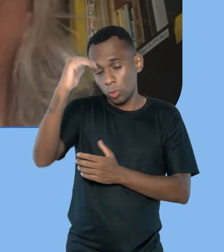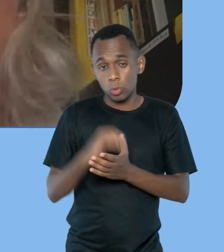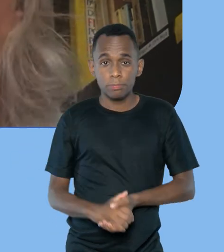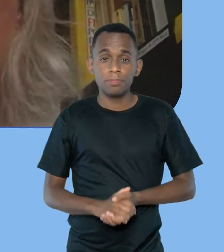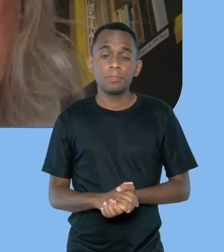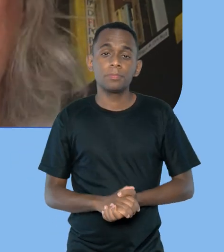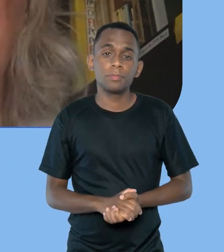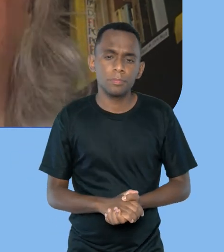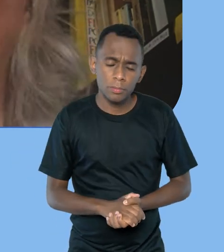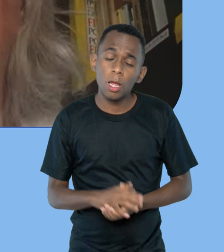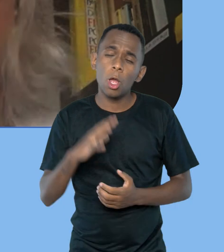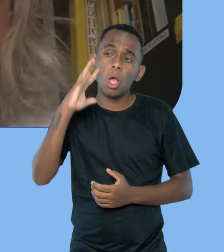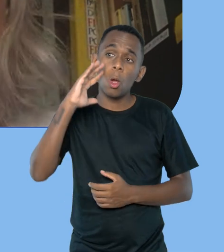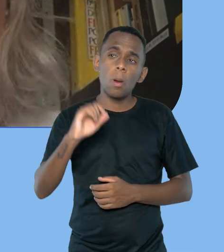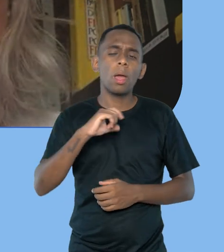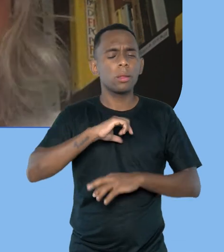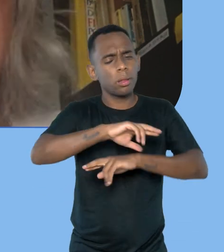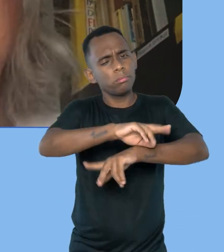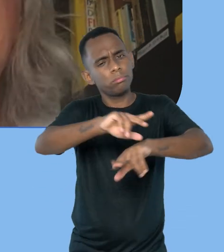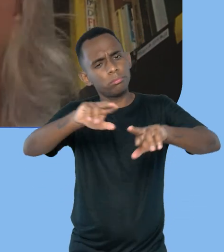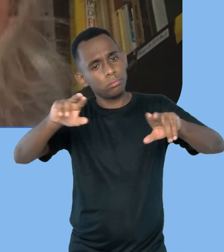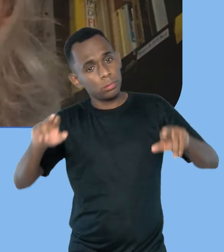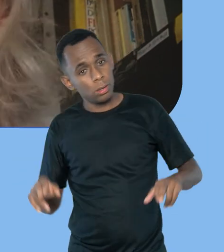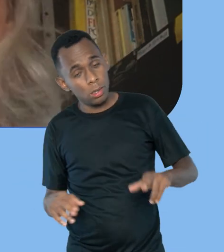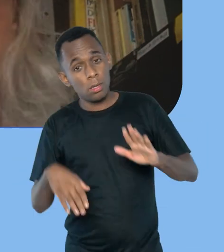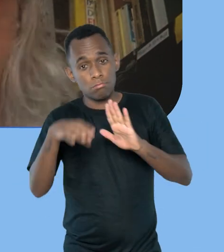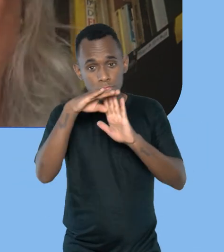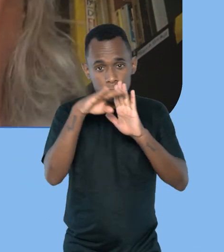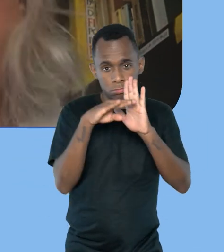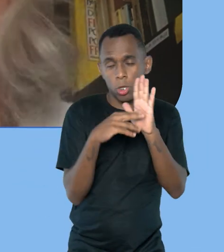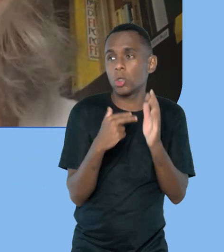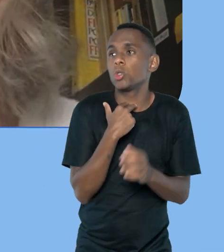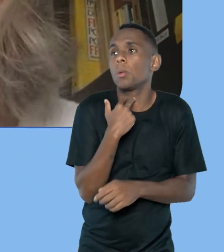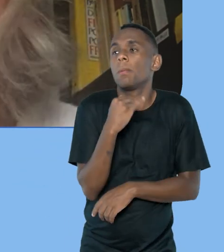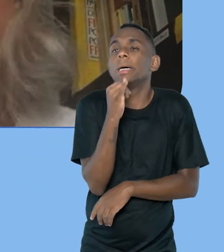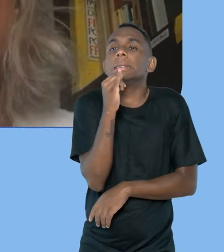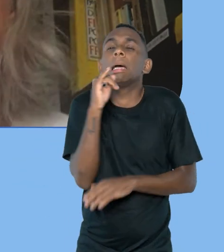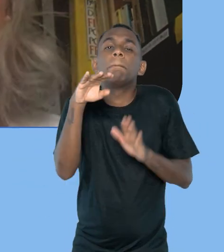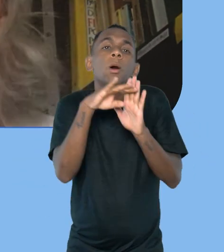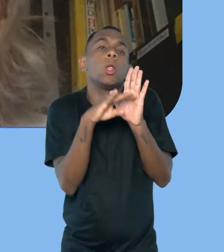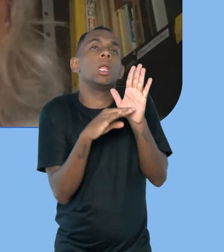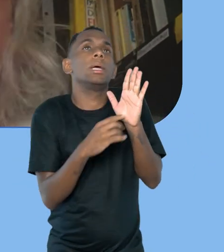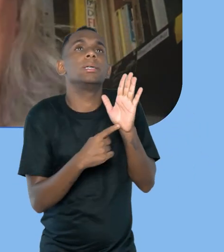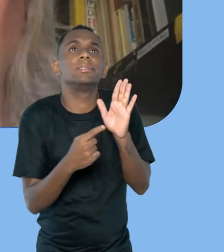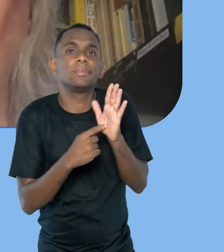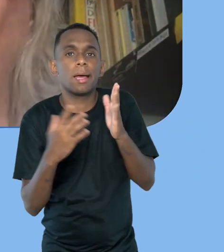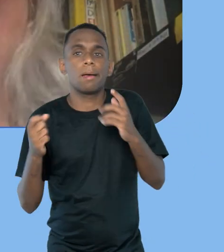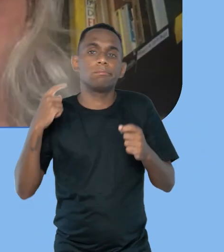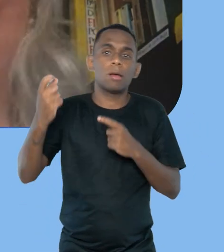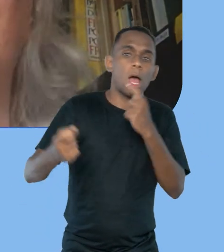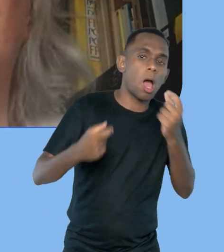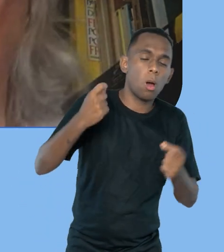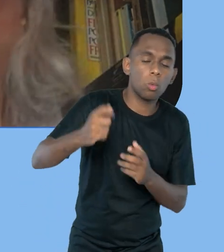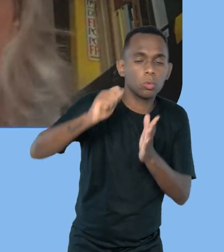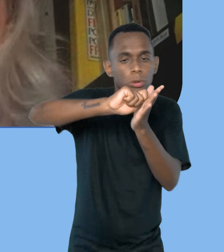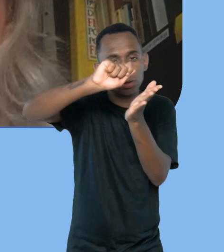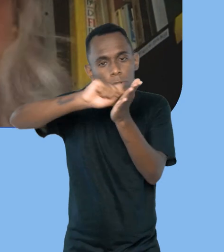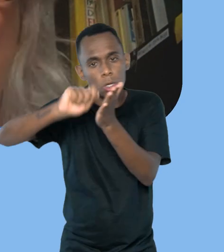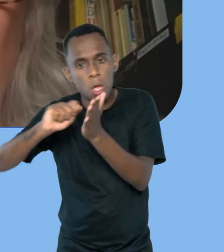eu acho que tem que haver diversidade. A lista não pode ser só uma lista de determinados